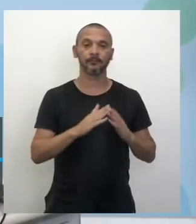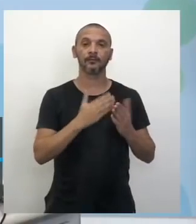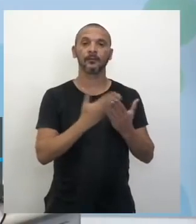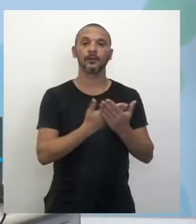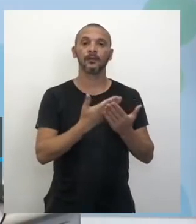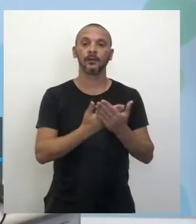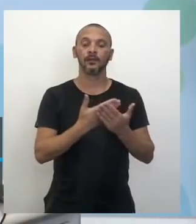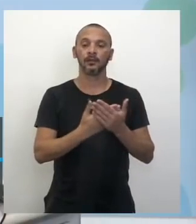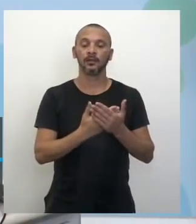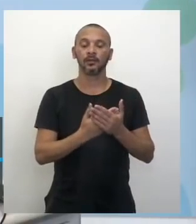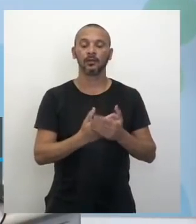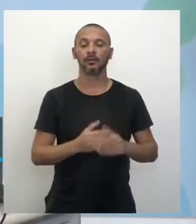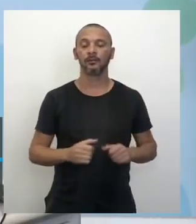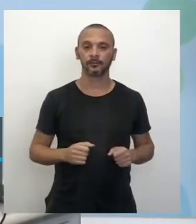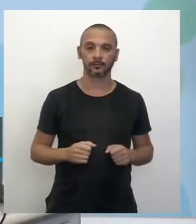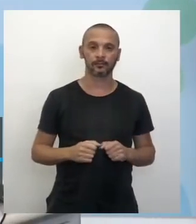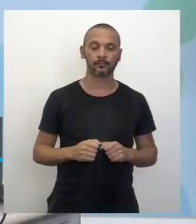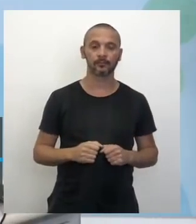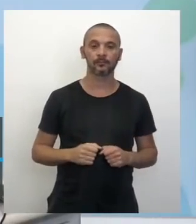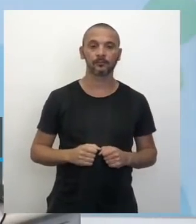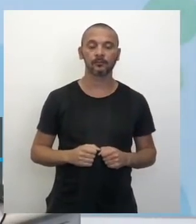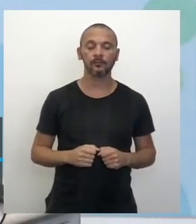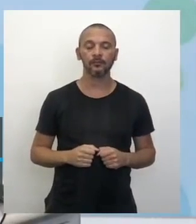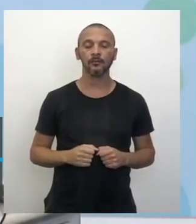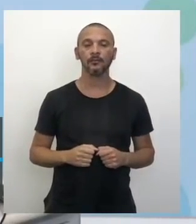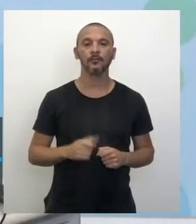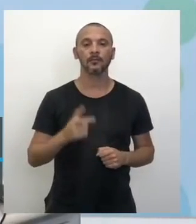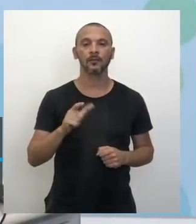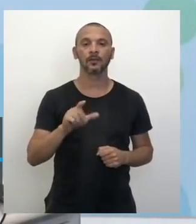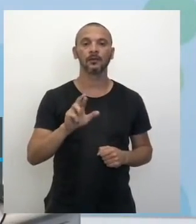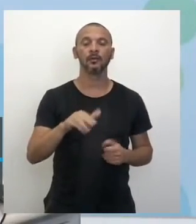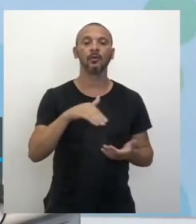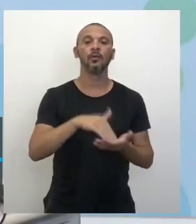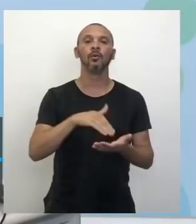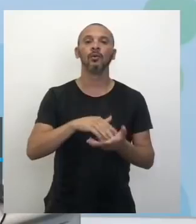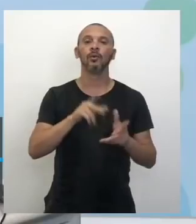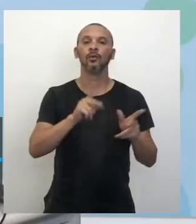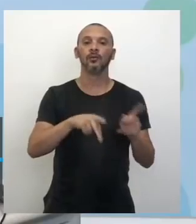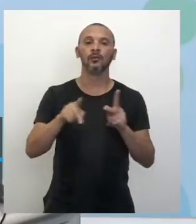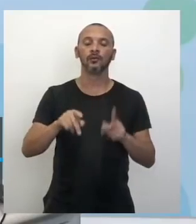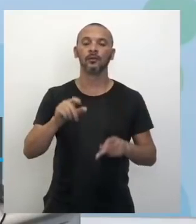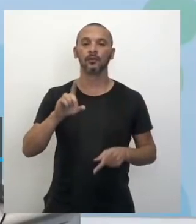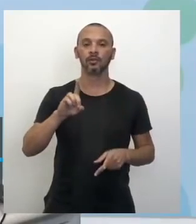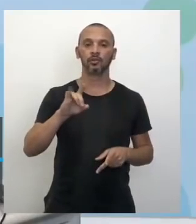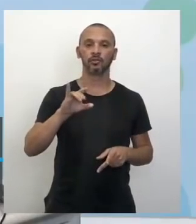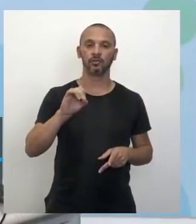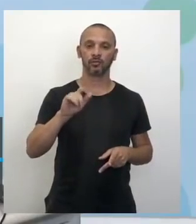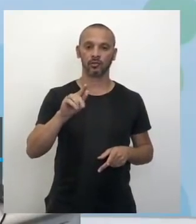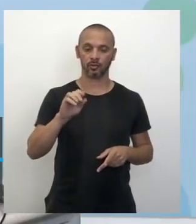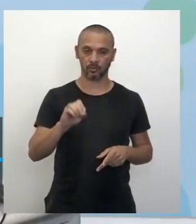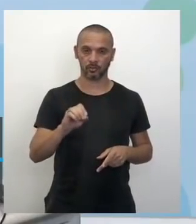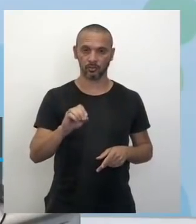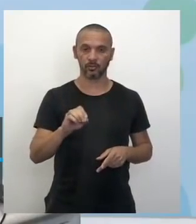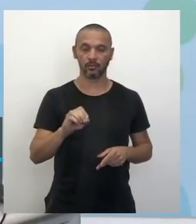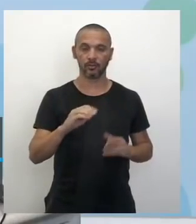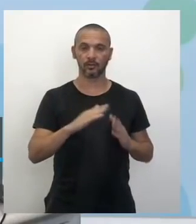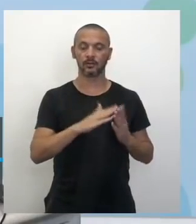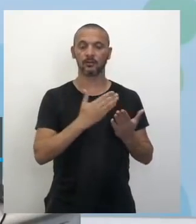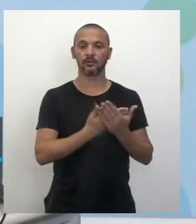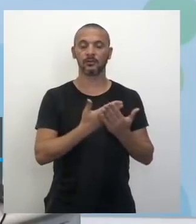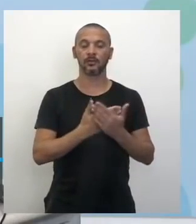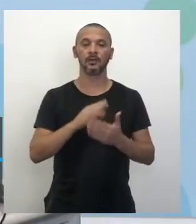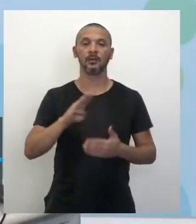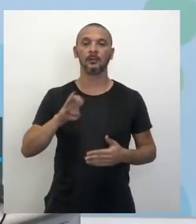Estadual Terezinha Aranha Mantelli, também mandando as respostas. Para finalizar, o professor Diogo está com o pessoal lá da Escola Estadual